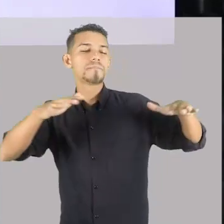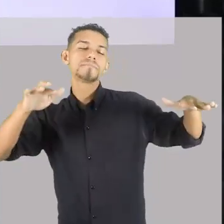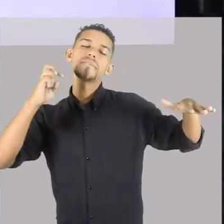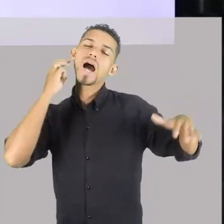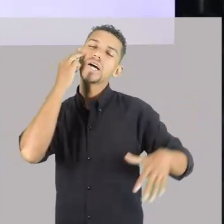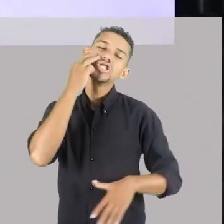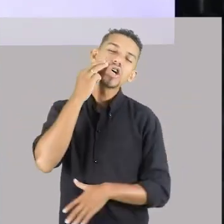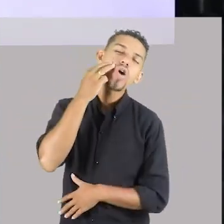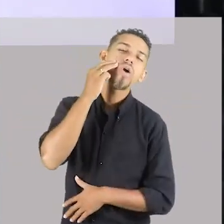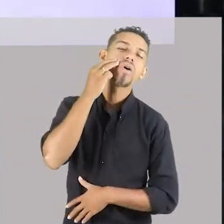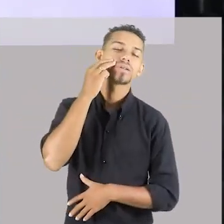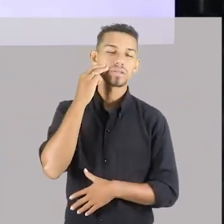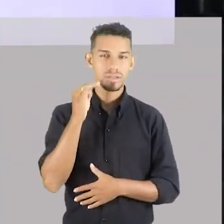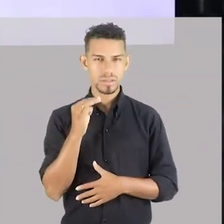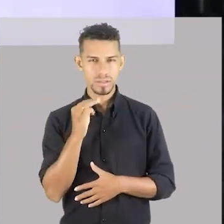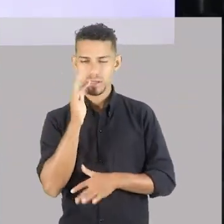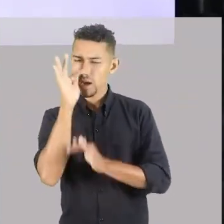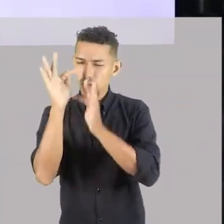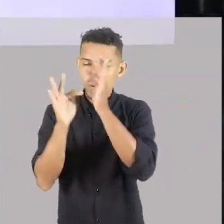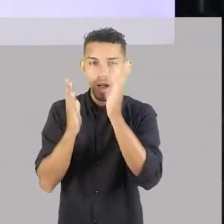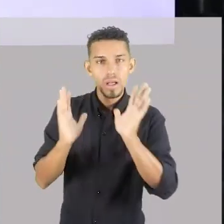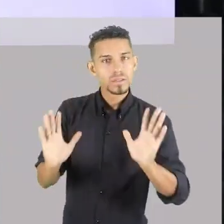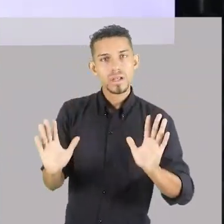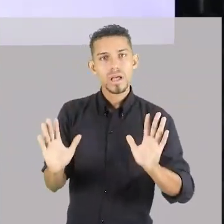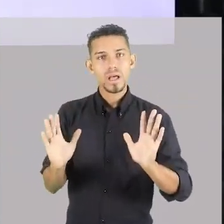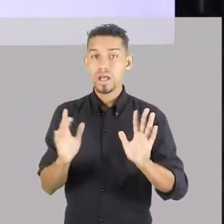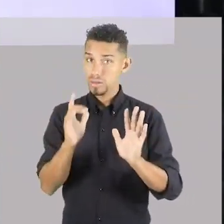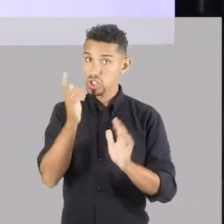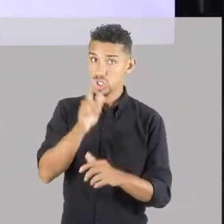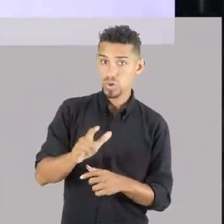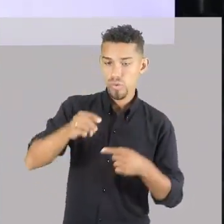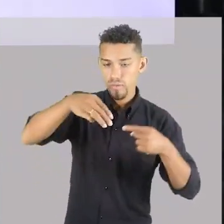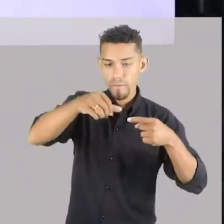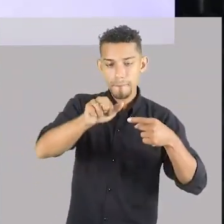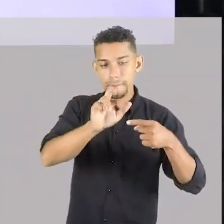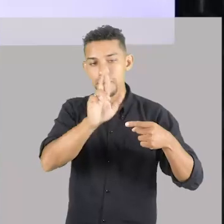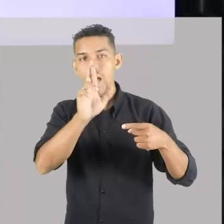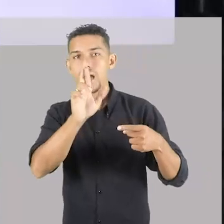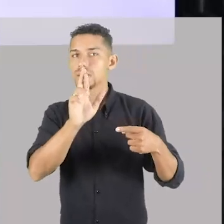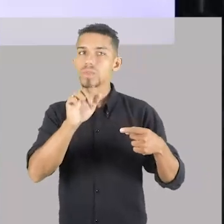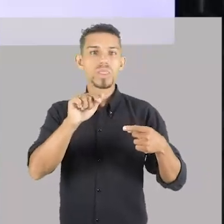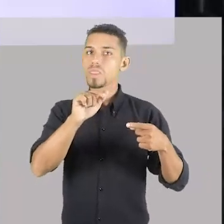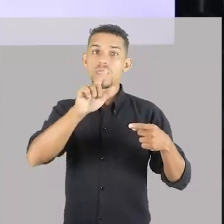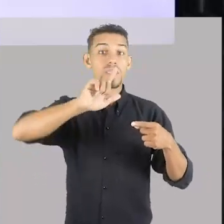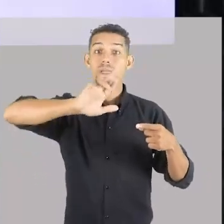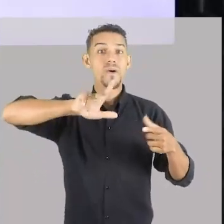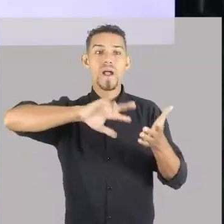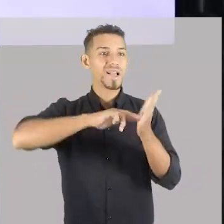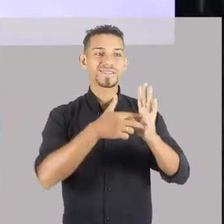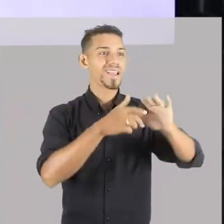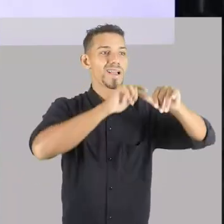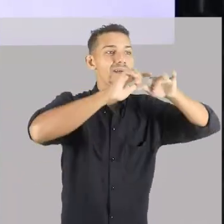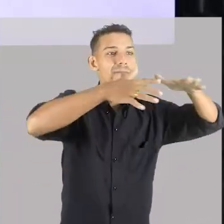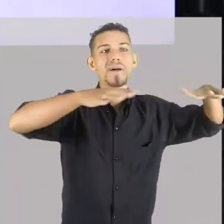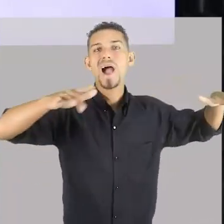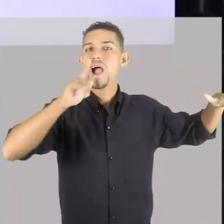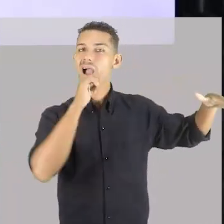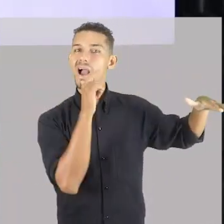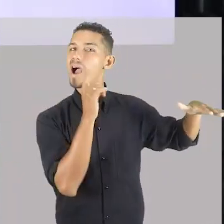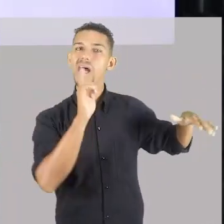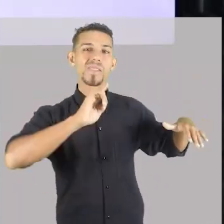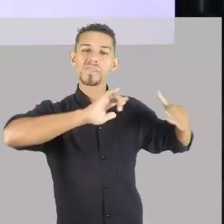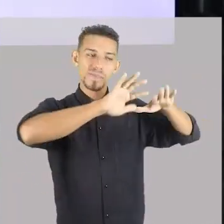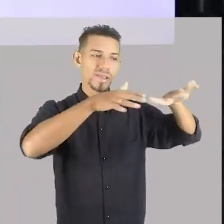palavra mar. Só que agora a palavra mar, ela não está representando aquela imensidão de água salgada. Dependendo